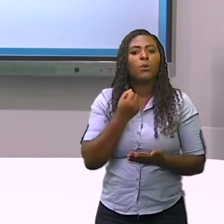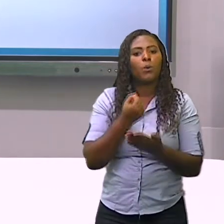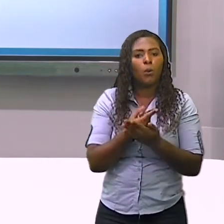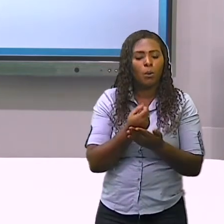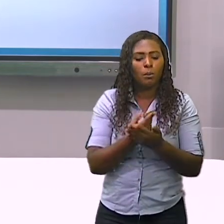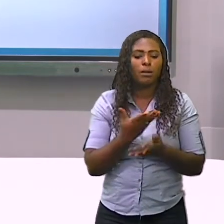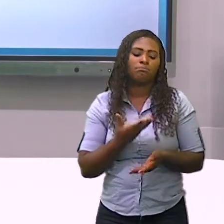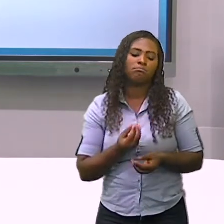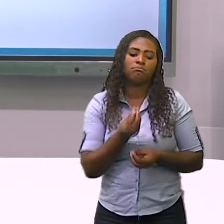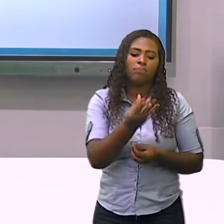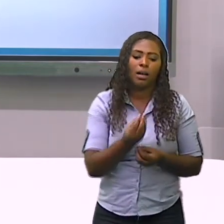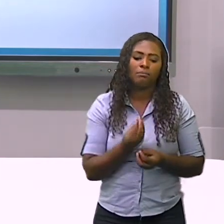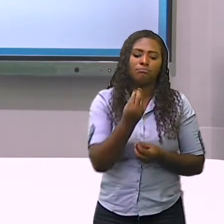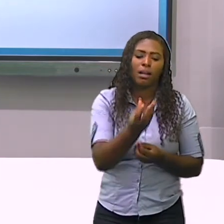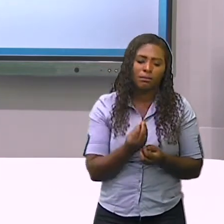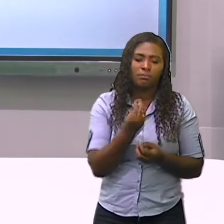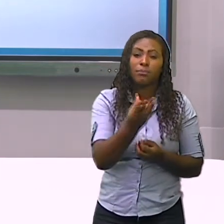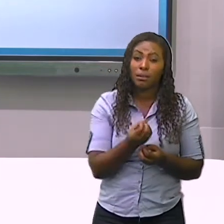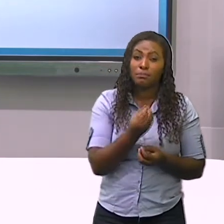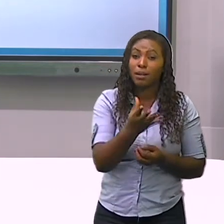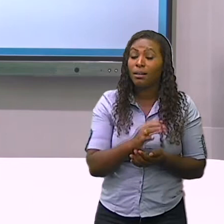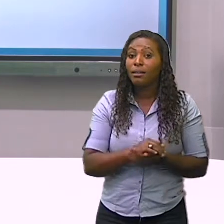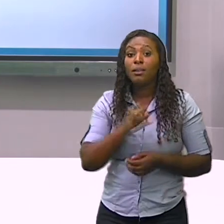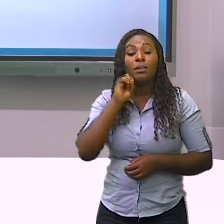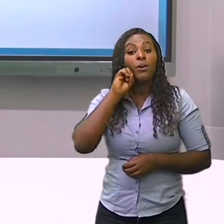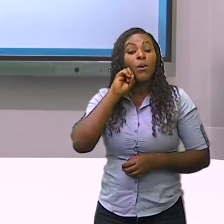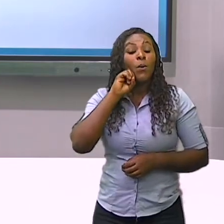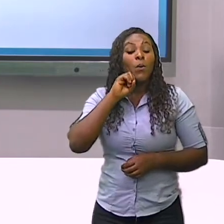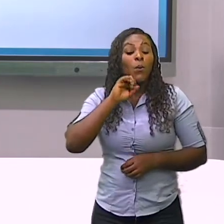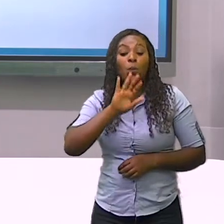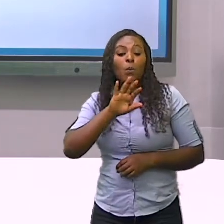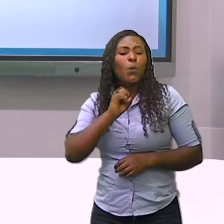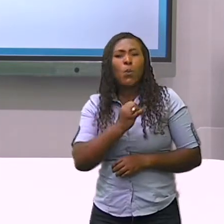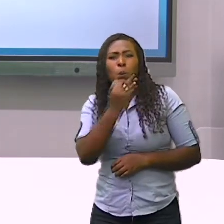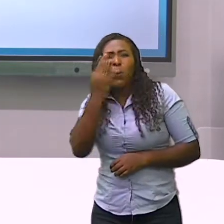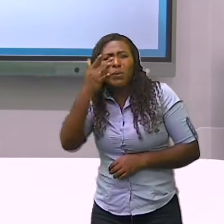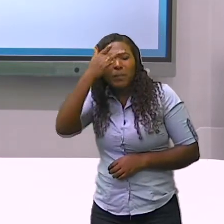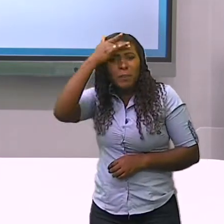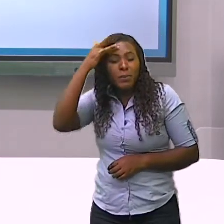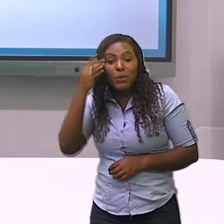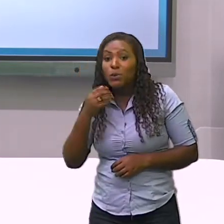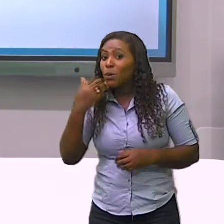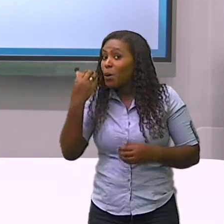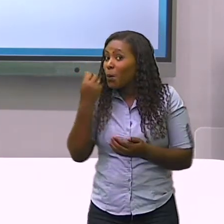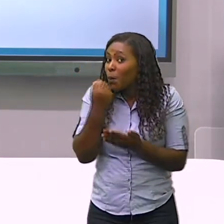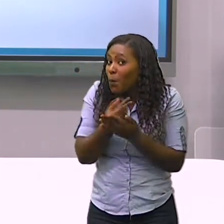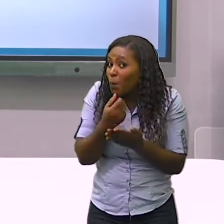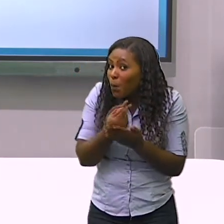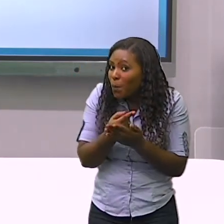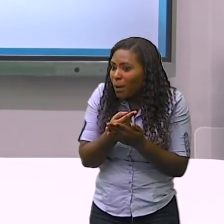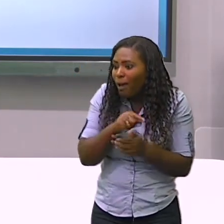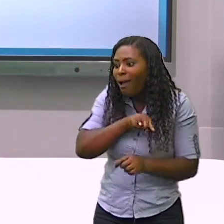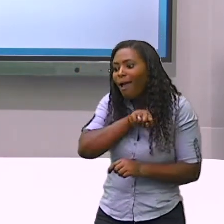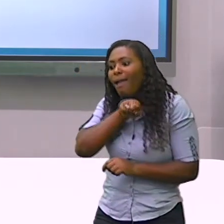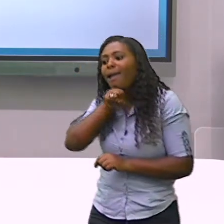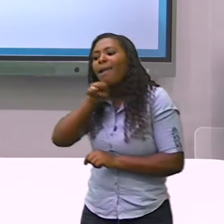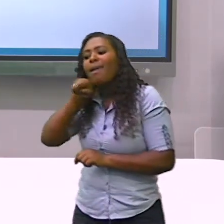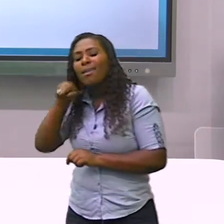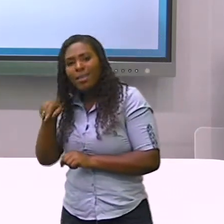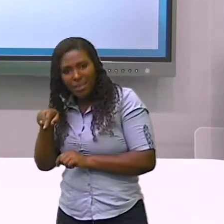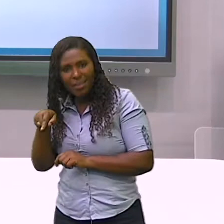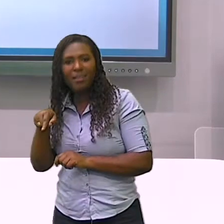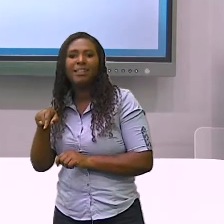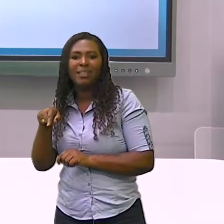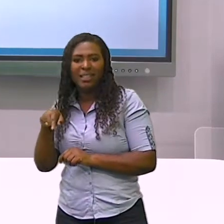Então, existe uma relação de dependência. Um outro exemplo. O gasto